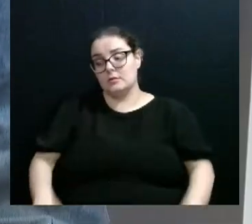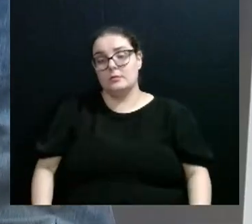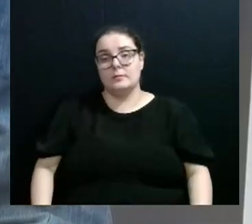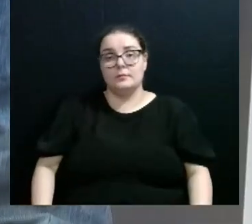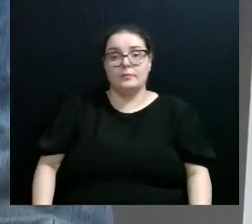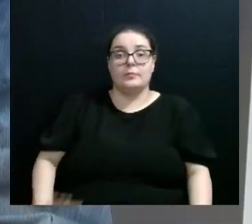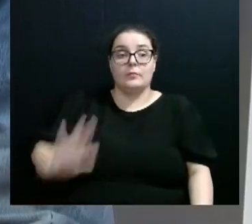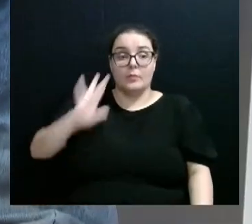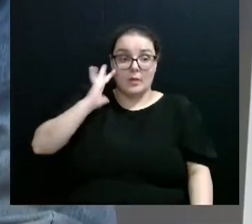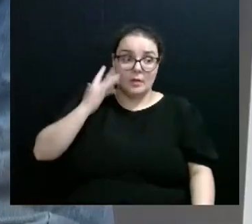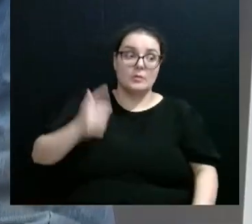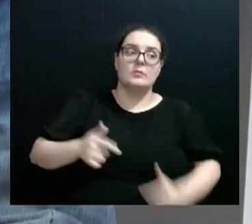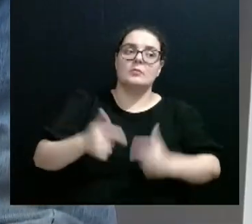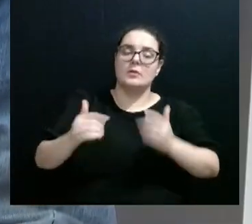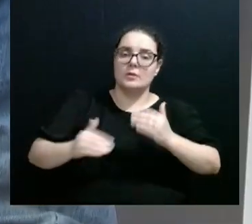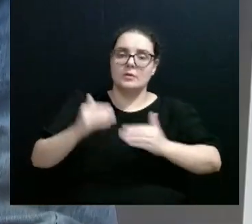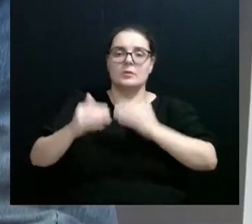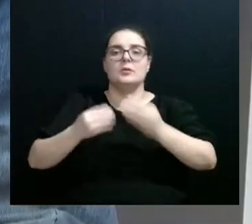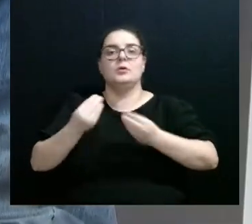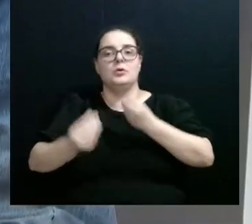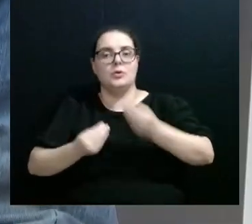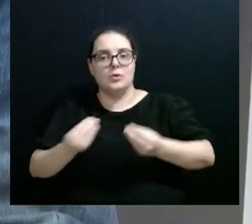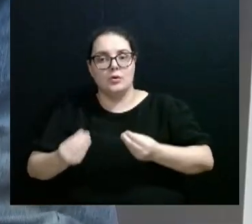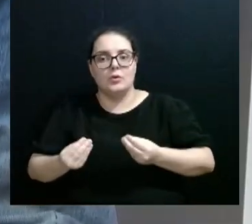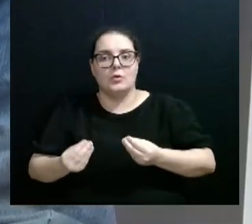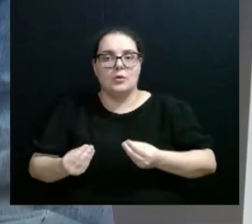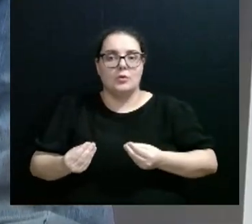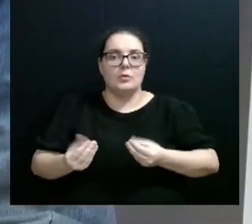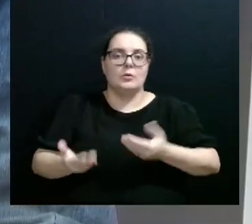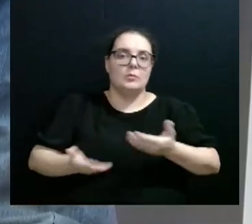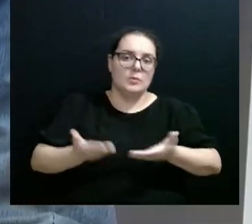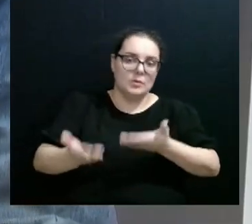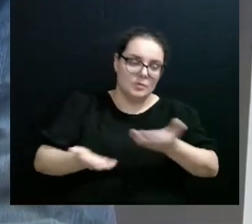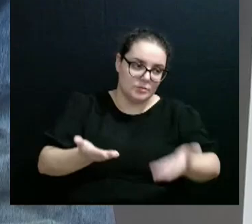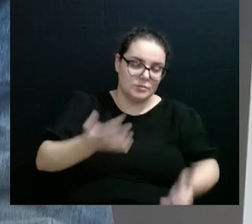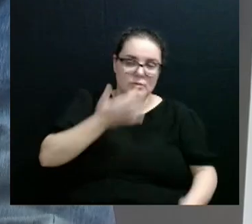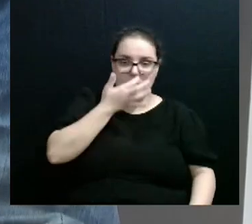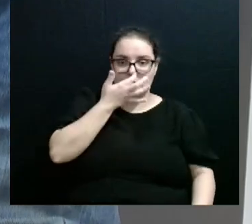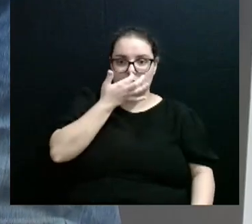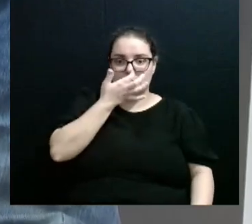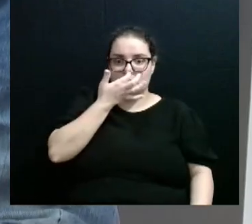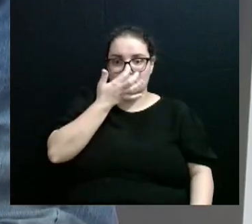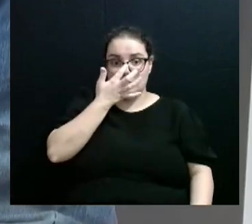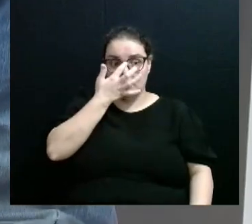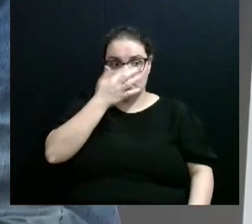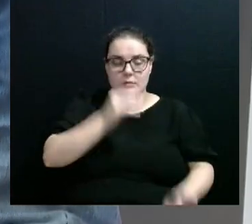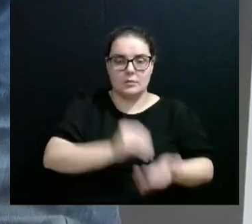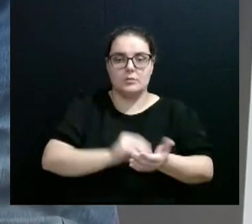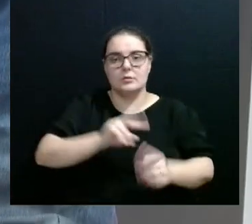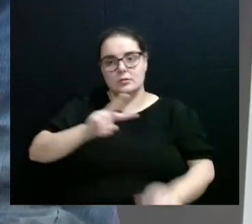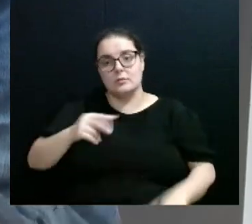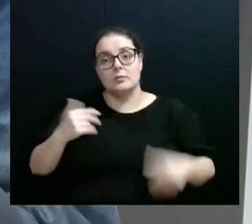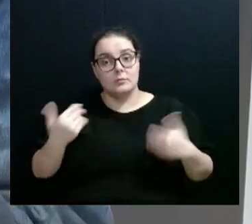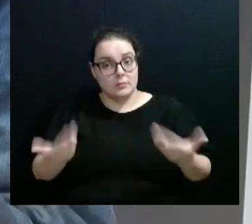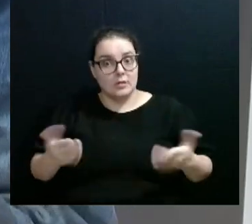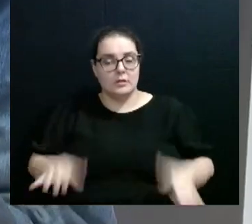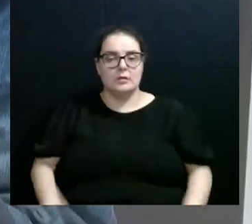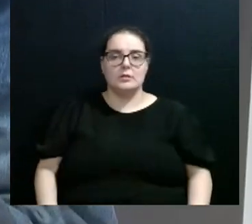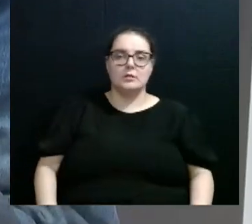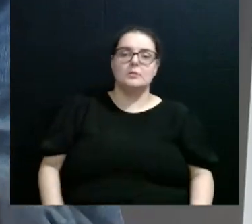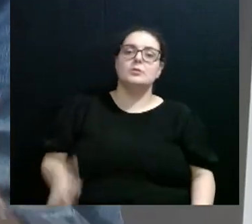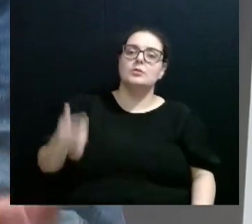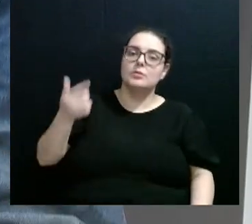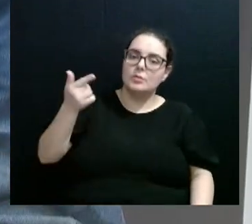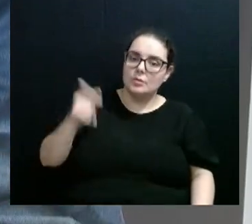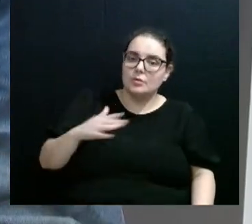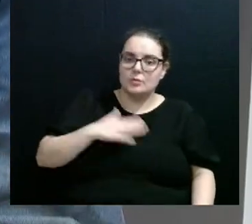evolução na forma como nós temos sendo tratados, pelo menos nas últimas vezes. porém, ainda continuam, no meu ponto de